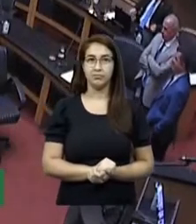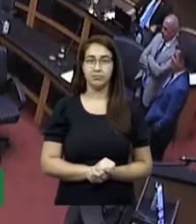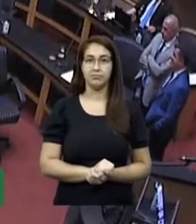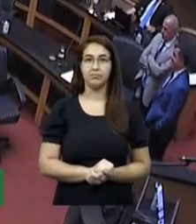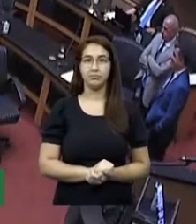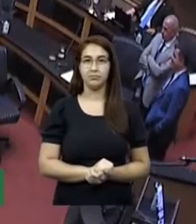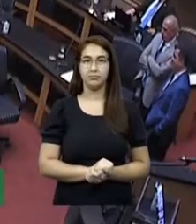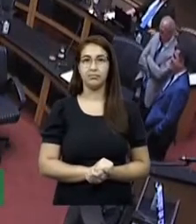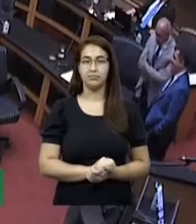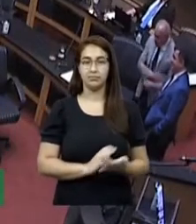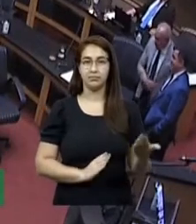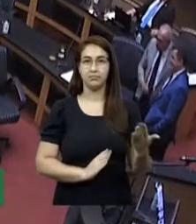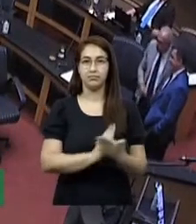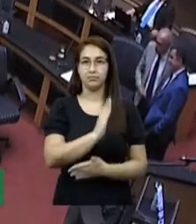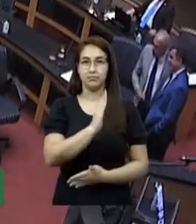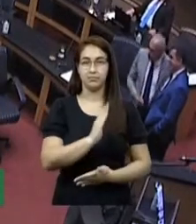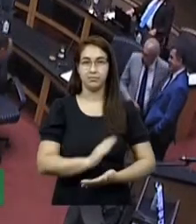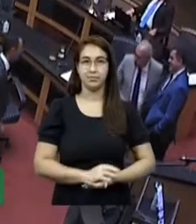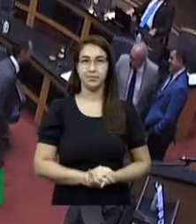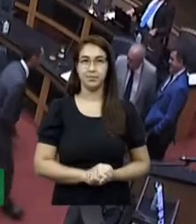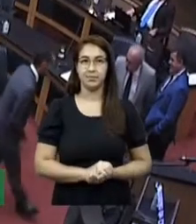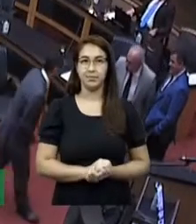está aprovada.